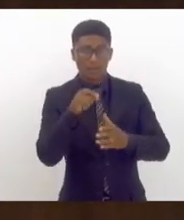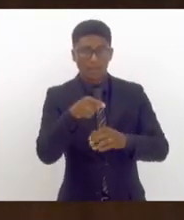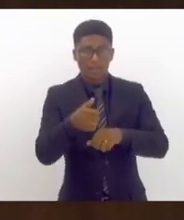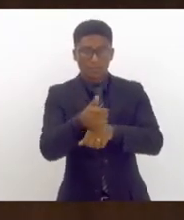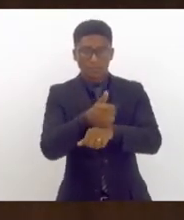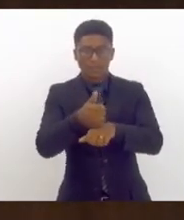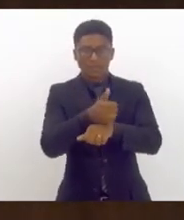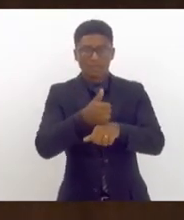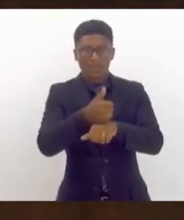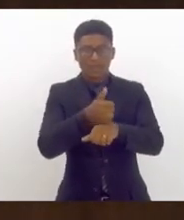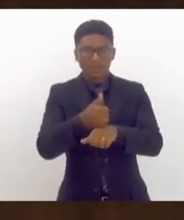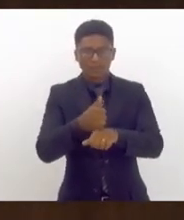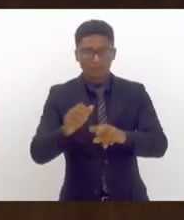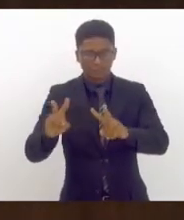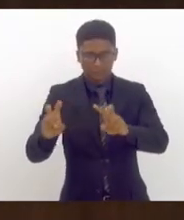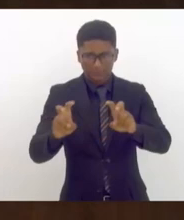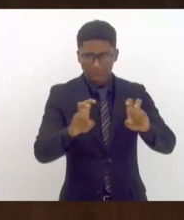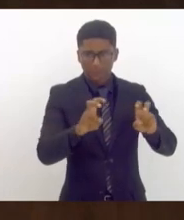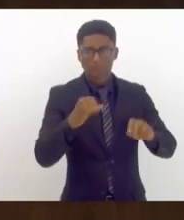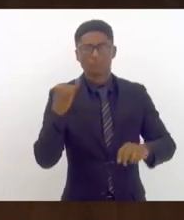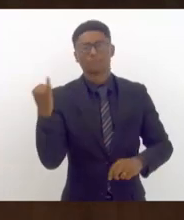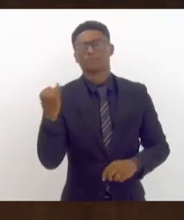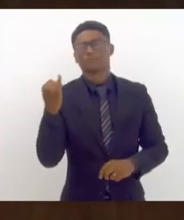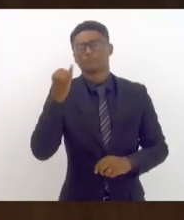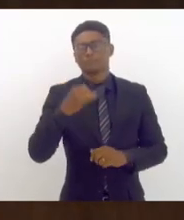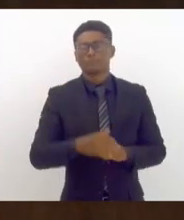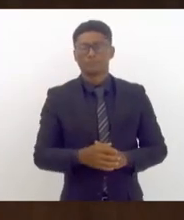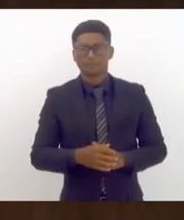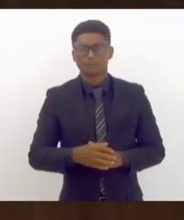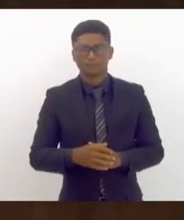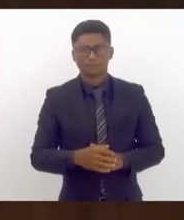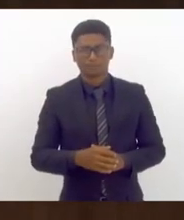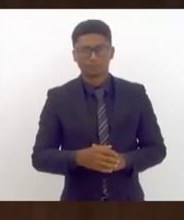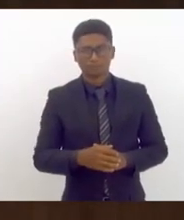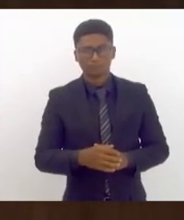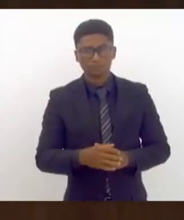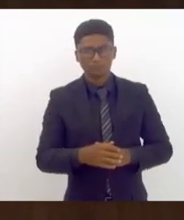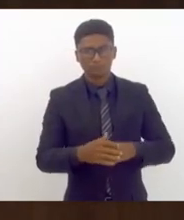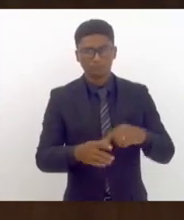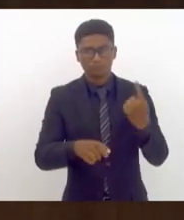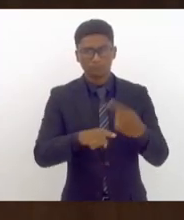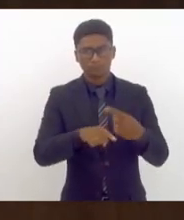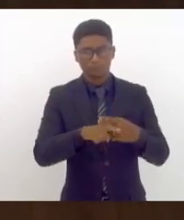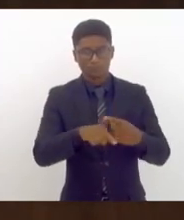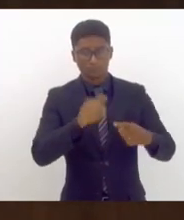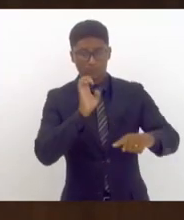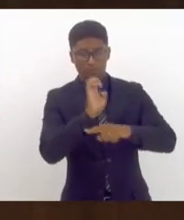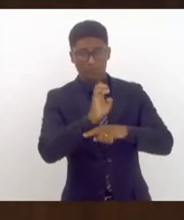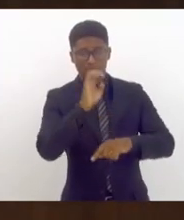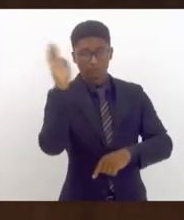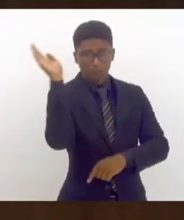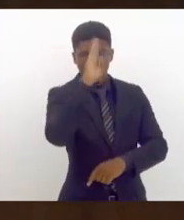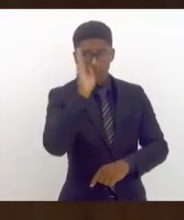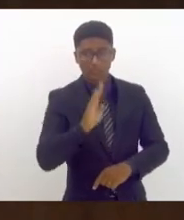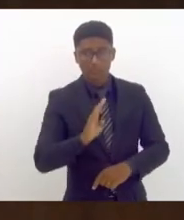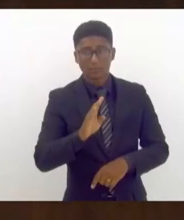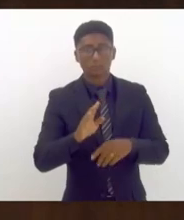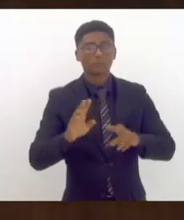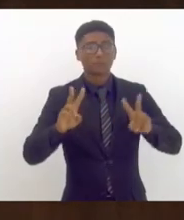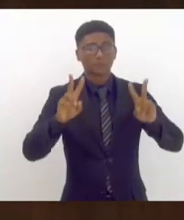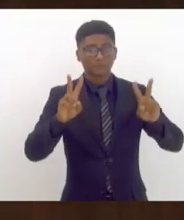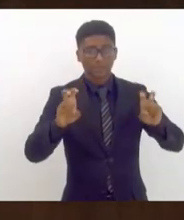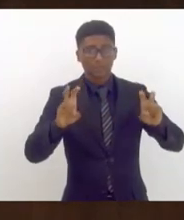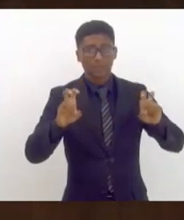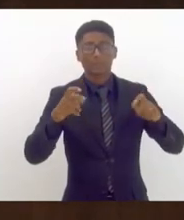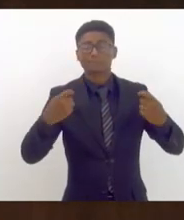porque traz para dentro de uma instituição ligada ao Estado brasileiro a questão racial. O